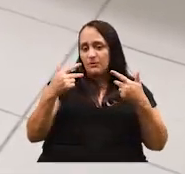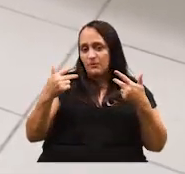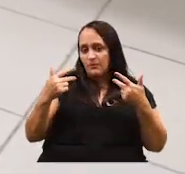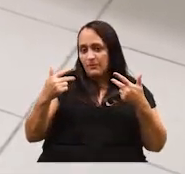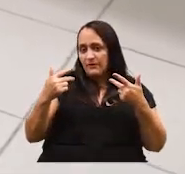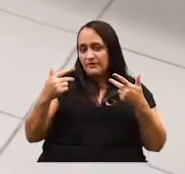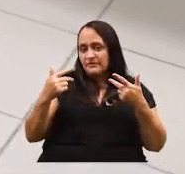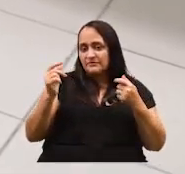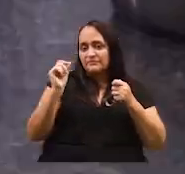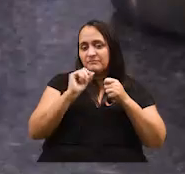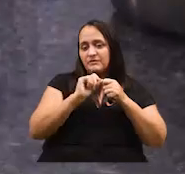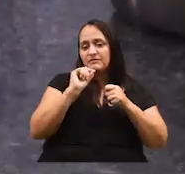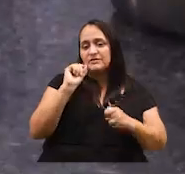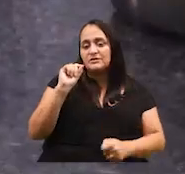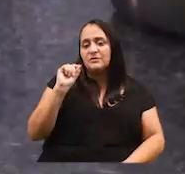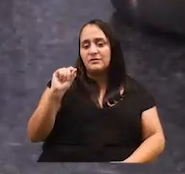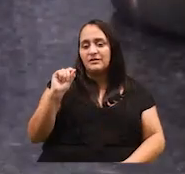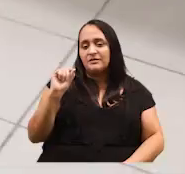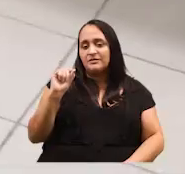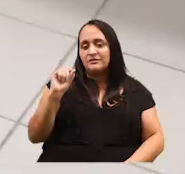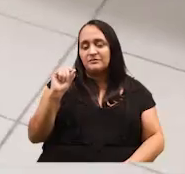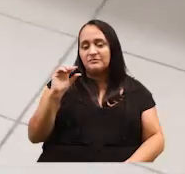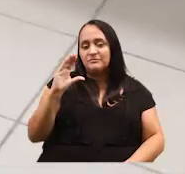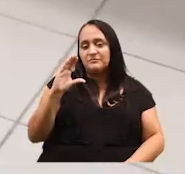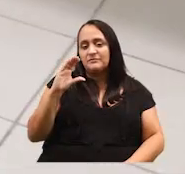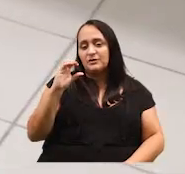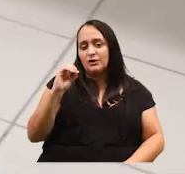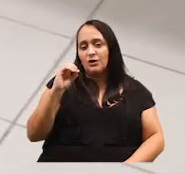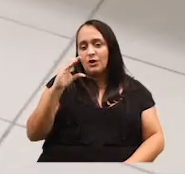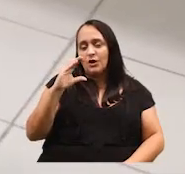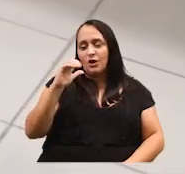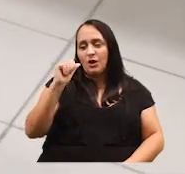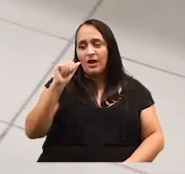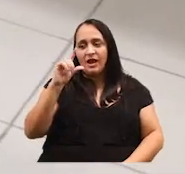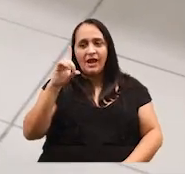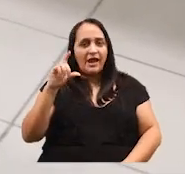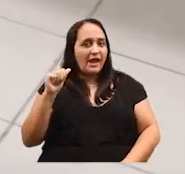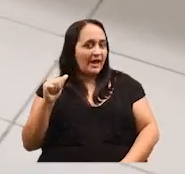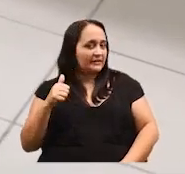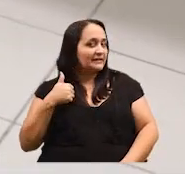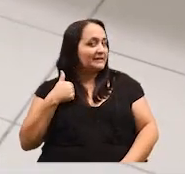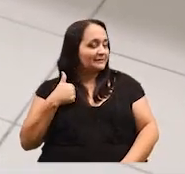ensinar a gente a fazer o quê? Tudo bem? Cocada, né? Olha,